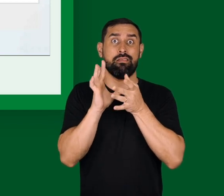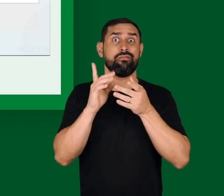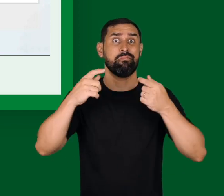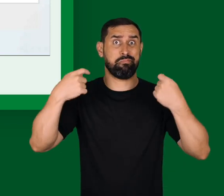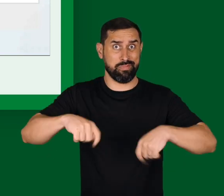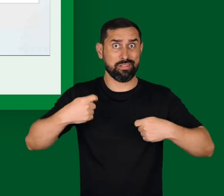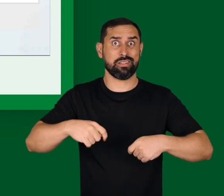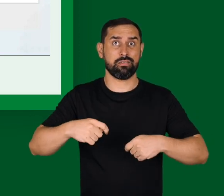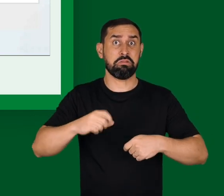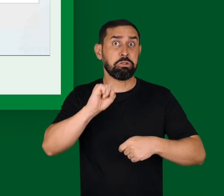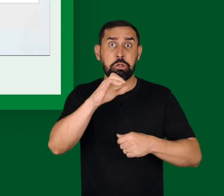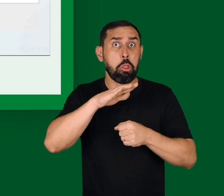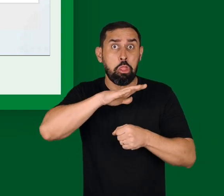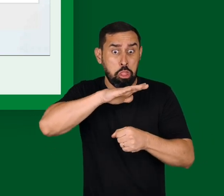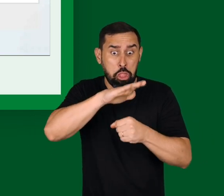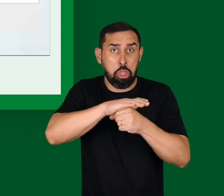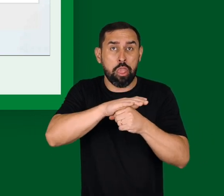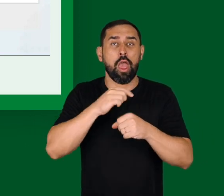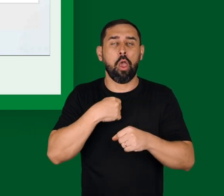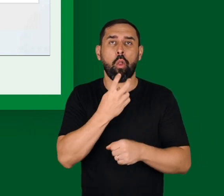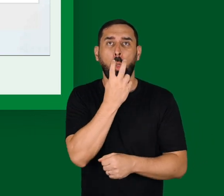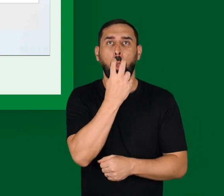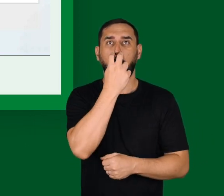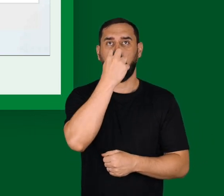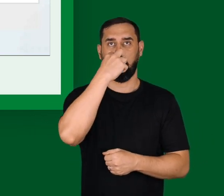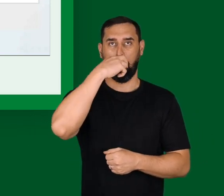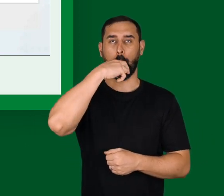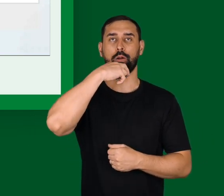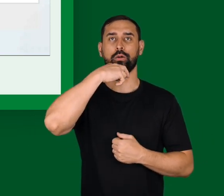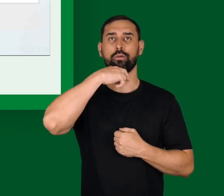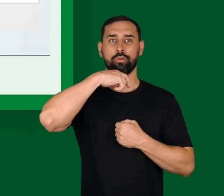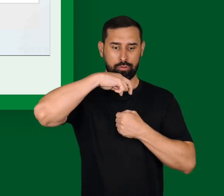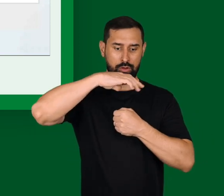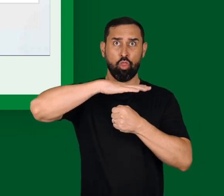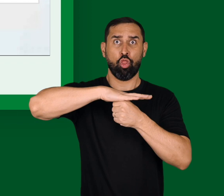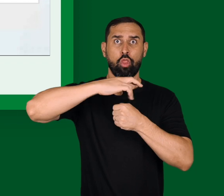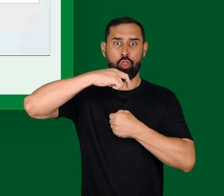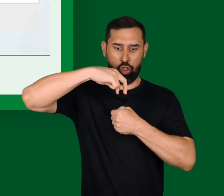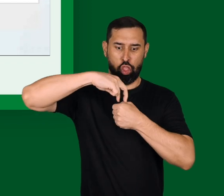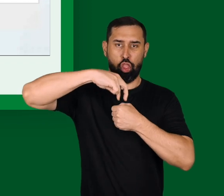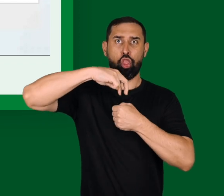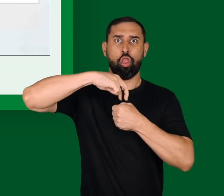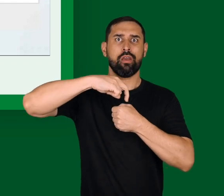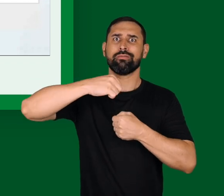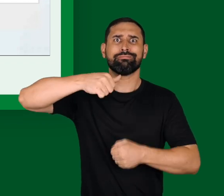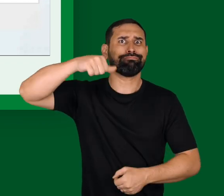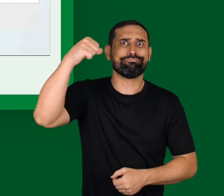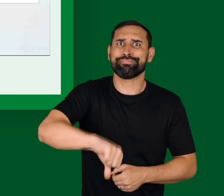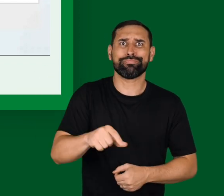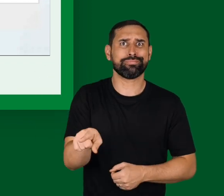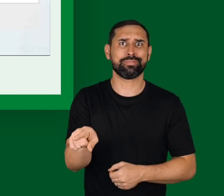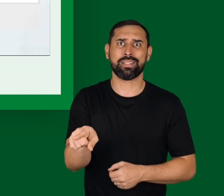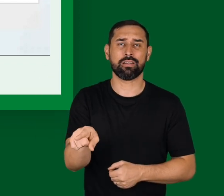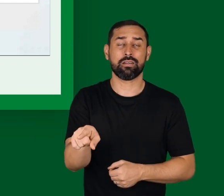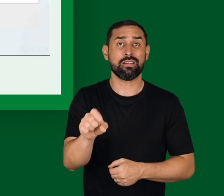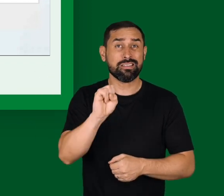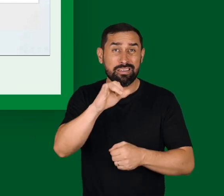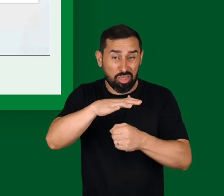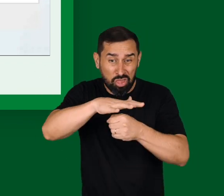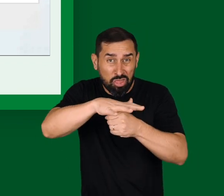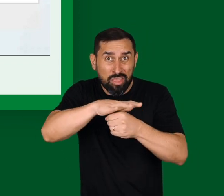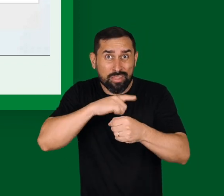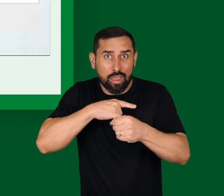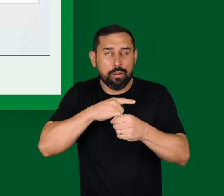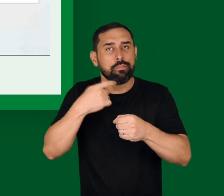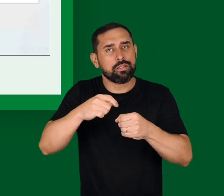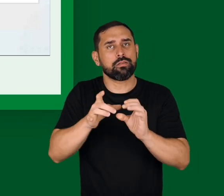disponível e desobstruída. Não adianta a gente estar colocando um catéter nasal num fluxo adequado se aquela criança